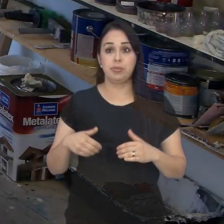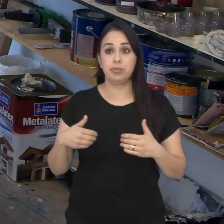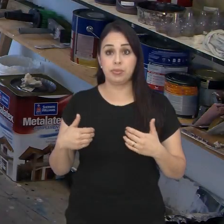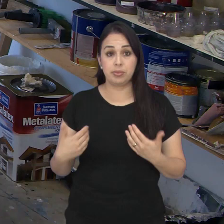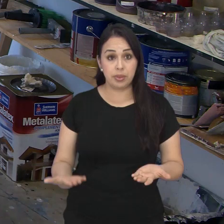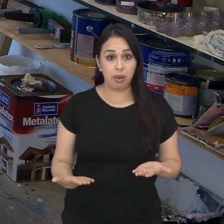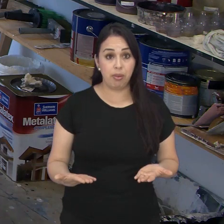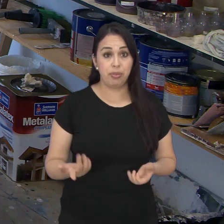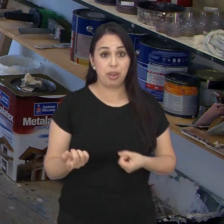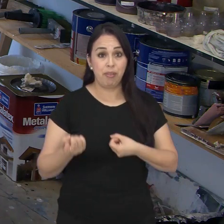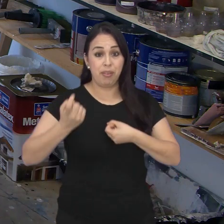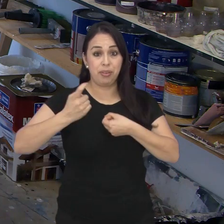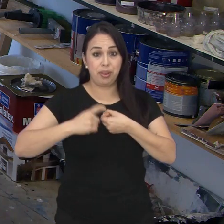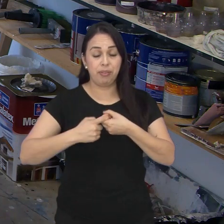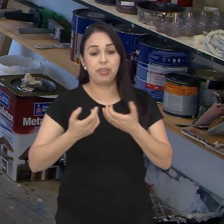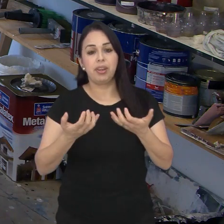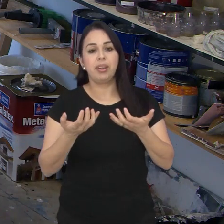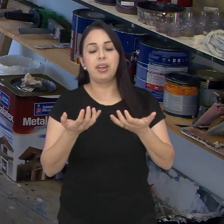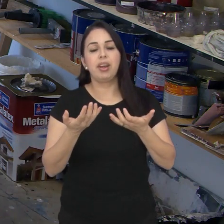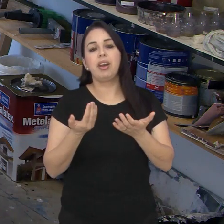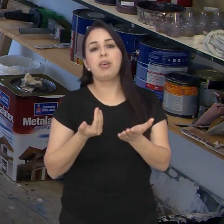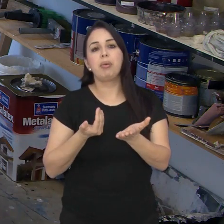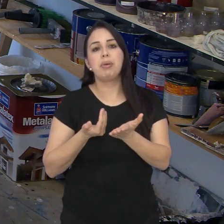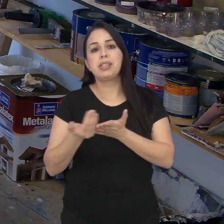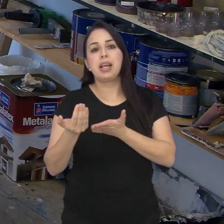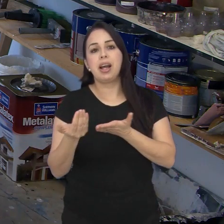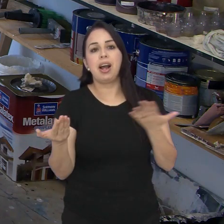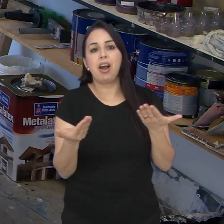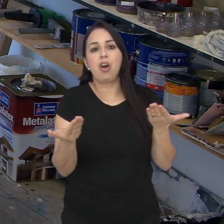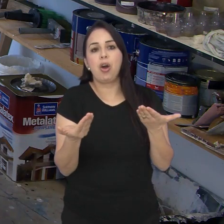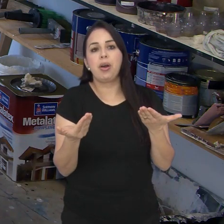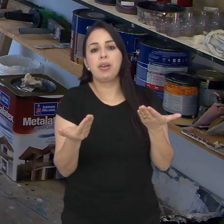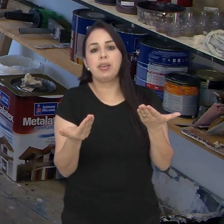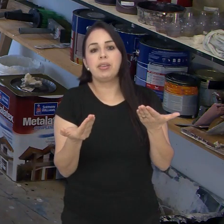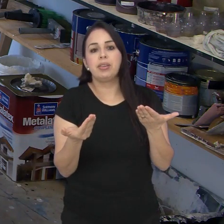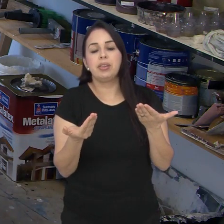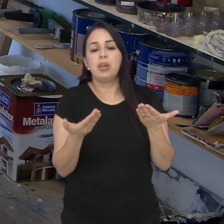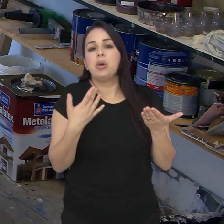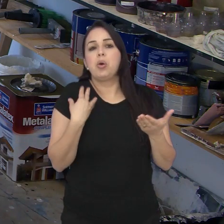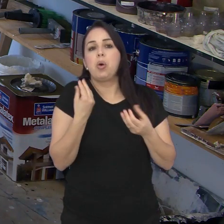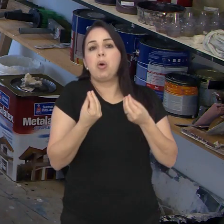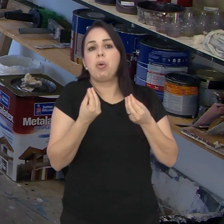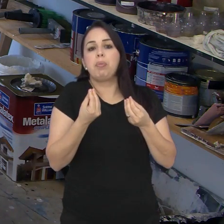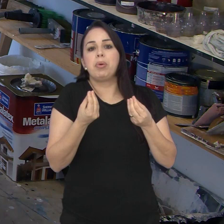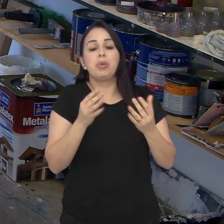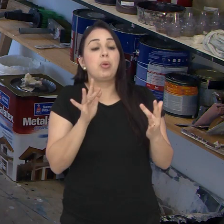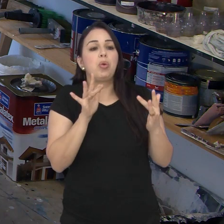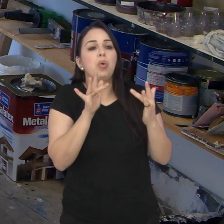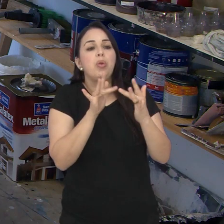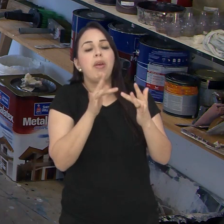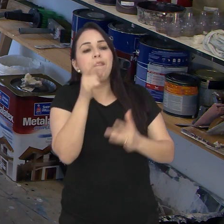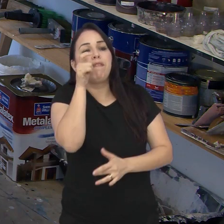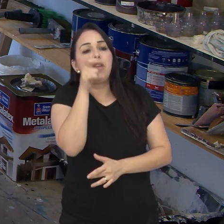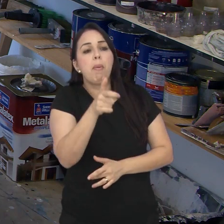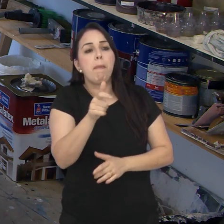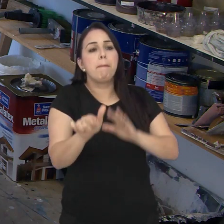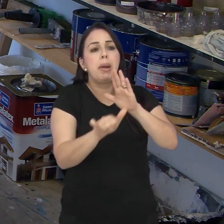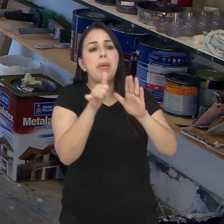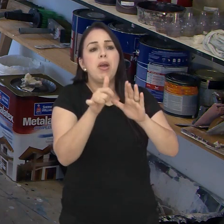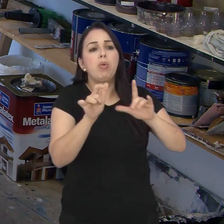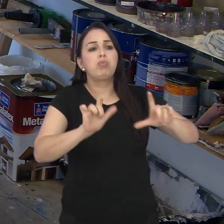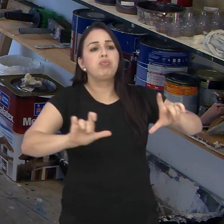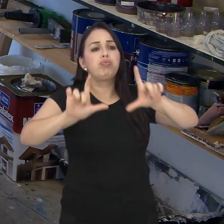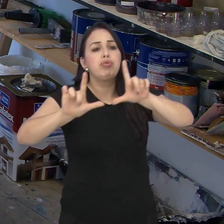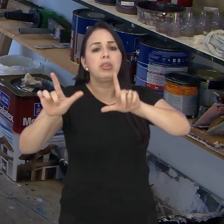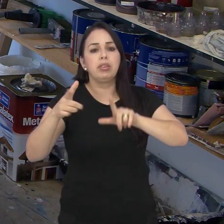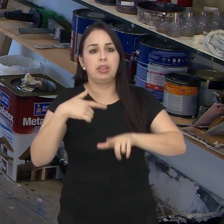Então a gente está de volta e eu queria começar esse bloco falando de como foi o meu primeiro contato com o trabalho da Cidinha.